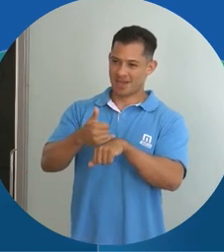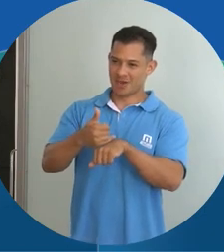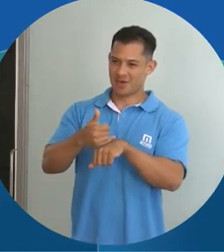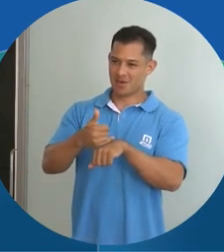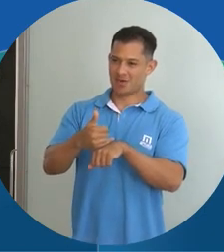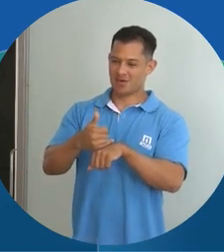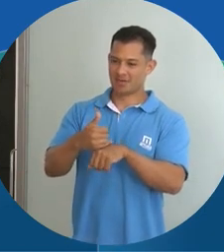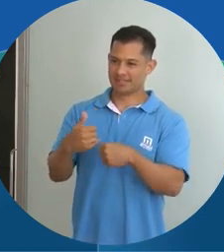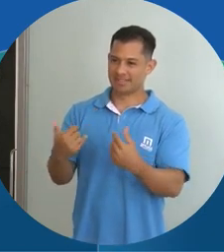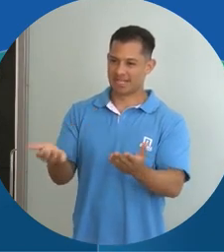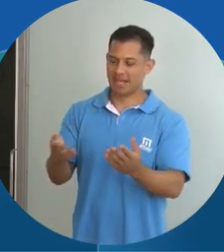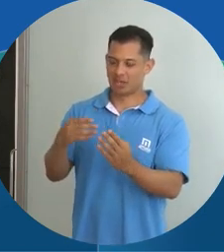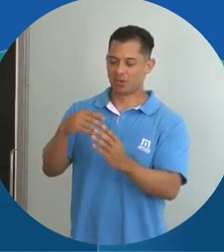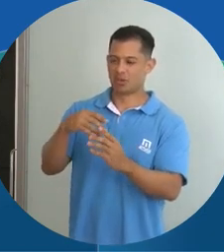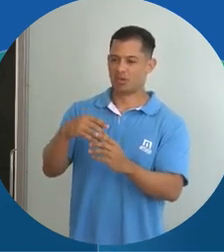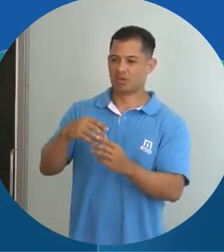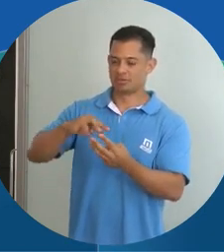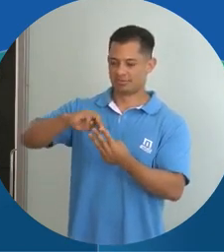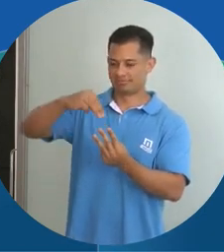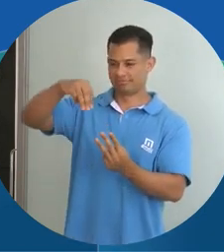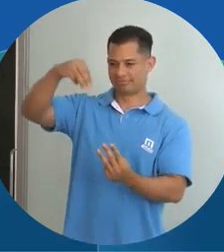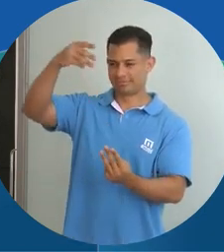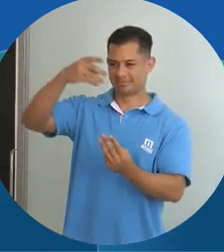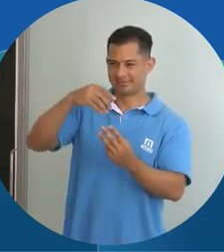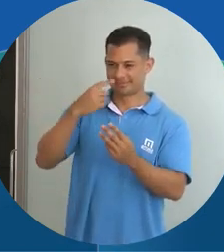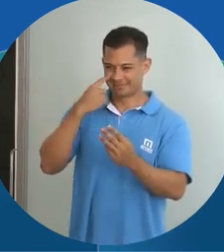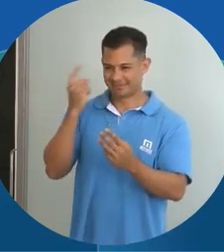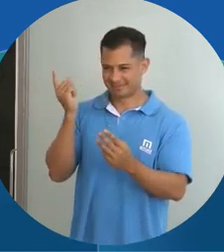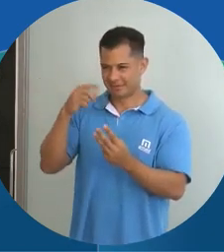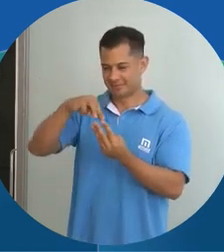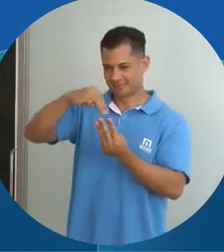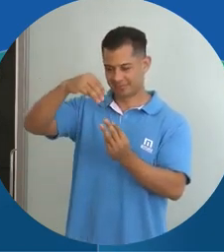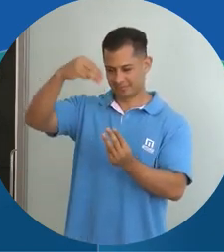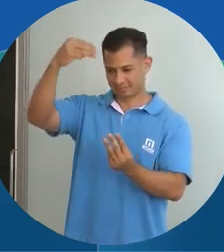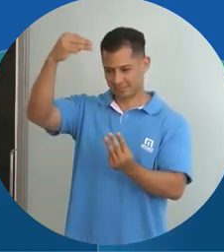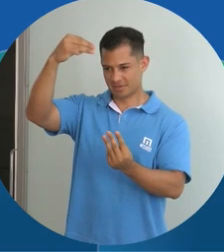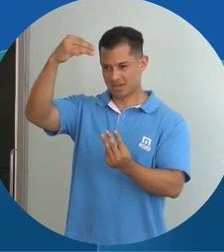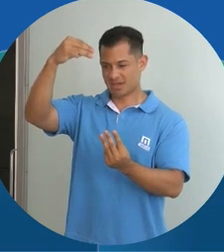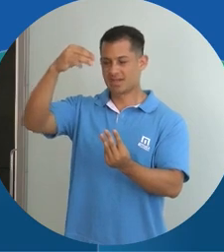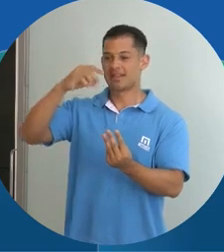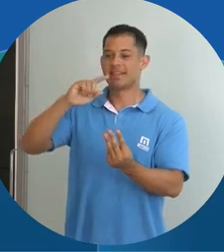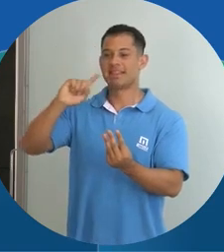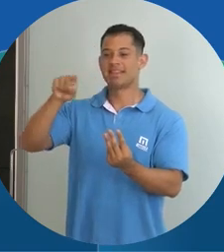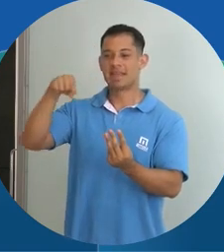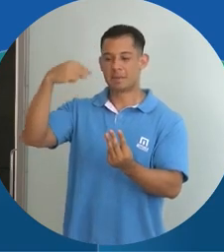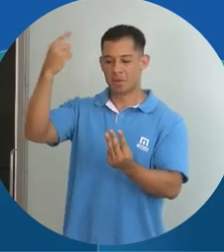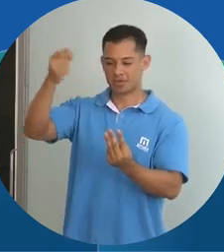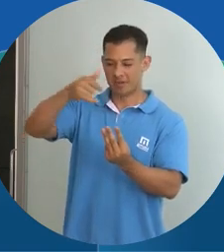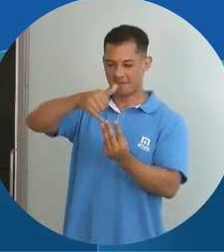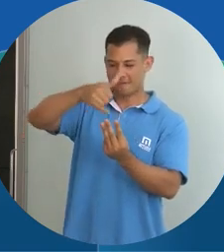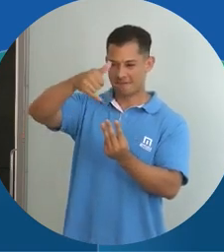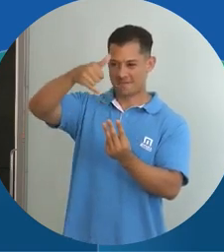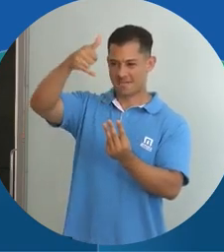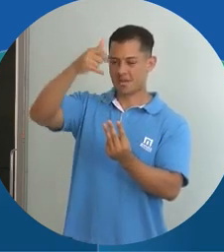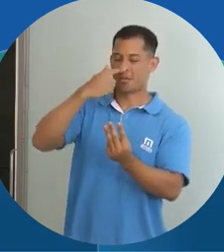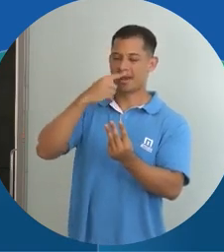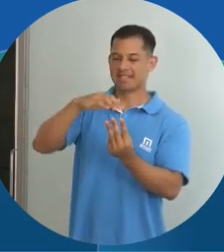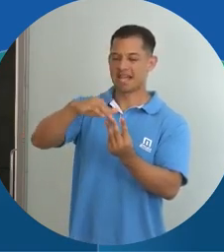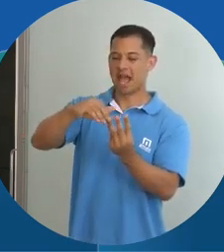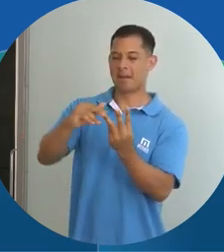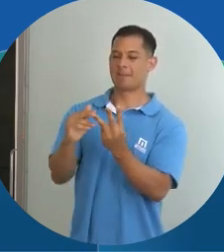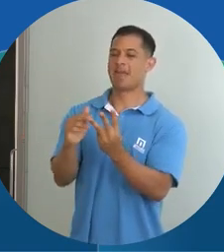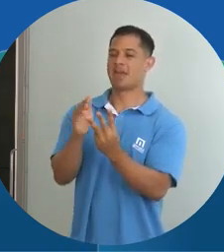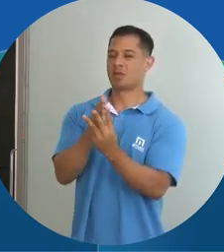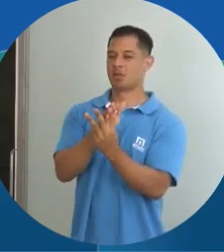à região de ancoragem do arrasamento da estaca. Depois esses fios eles são abertos,